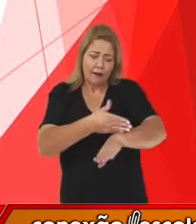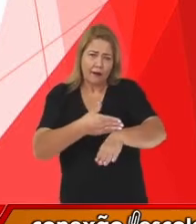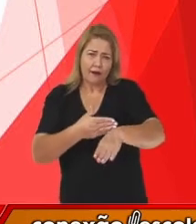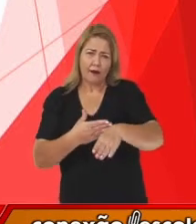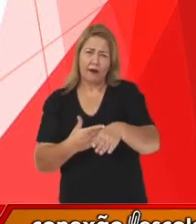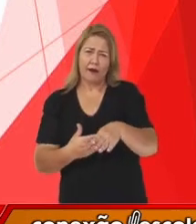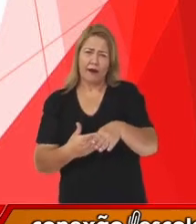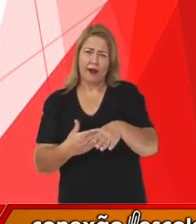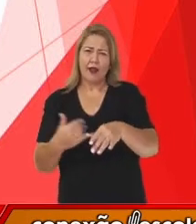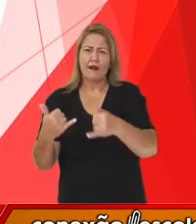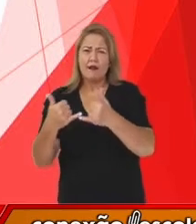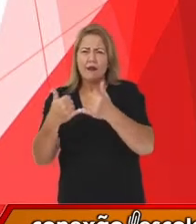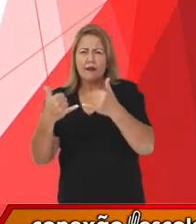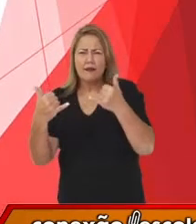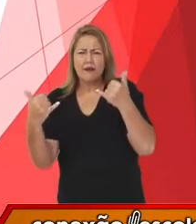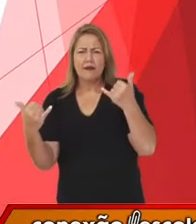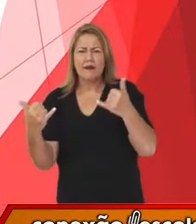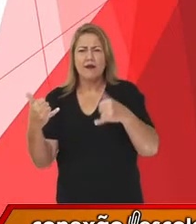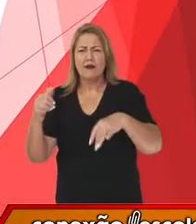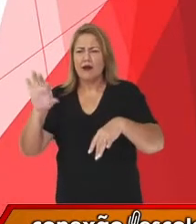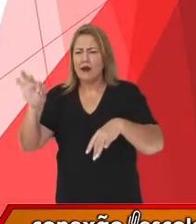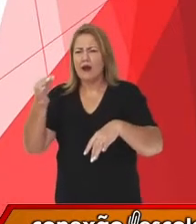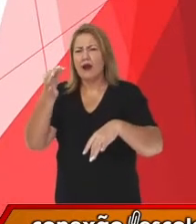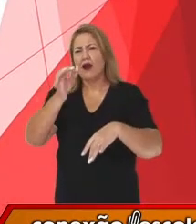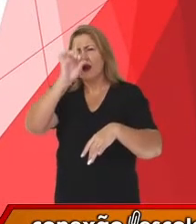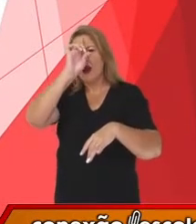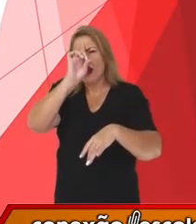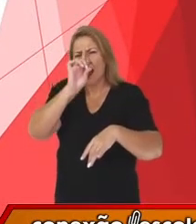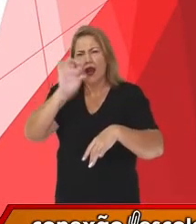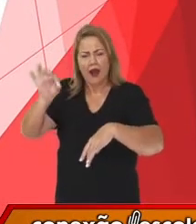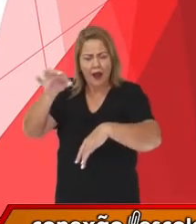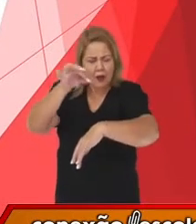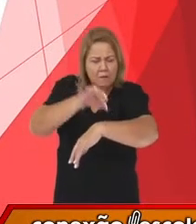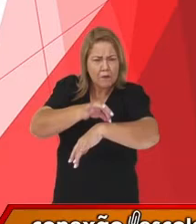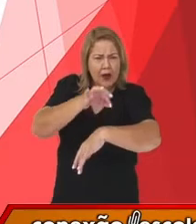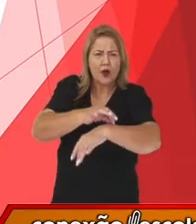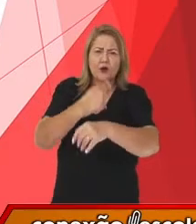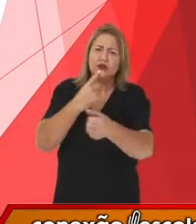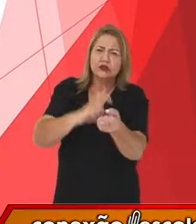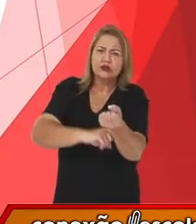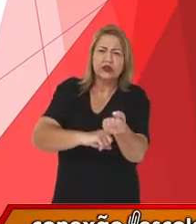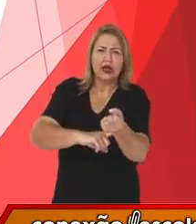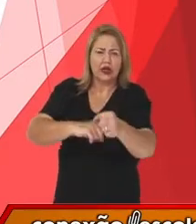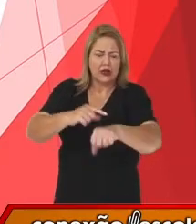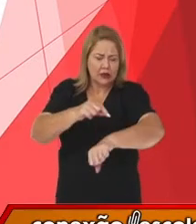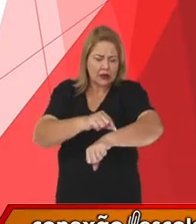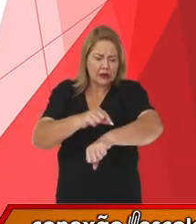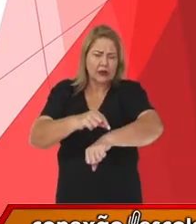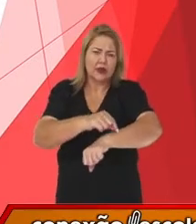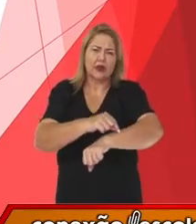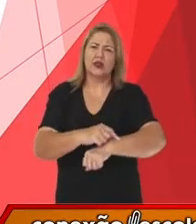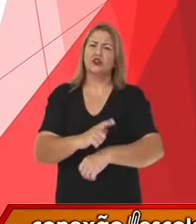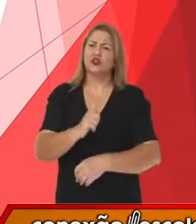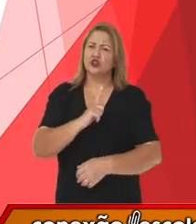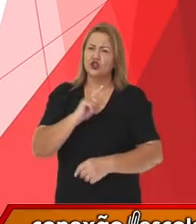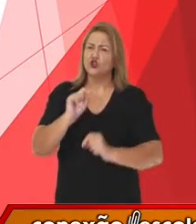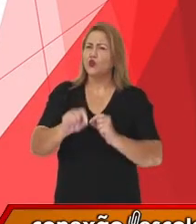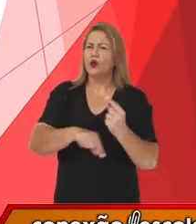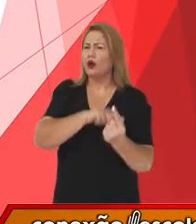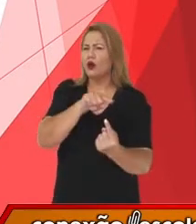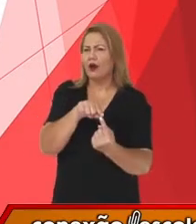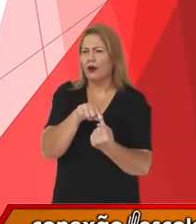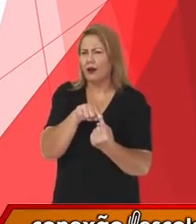linha infectada ou uma gota de pus. Também era estratégia de variolização. E isso tinha como